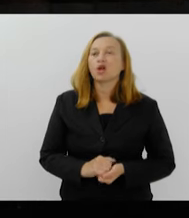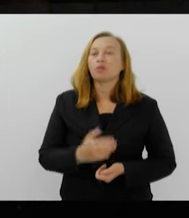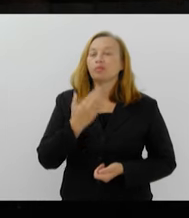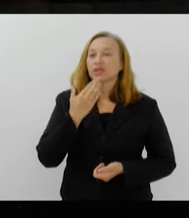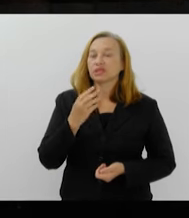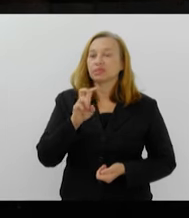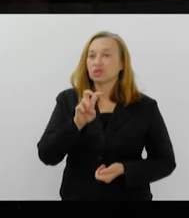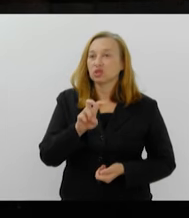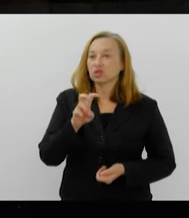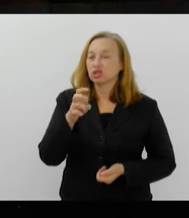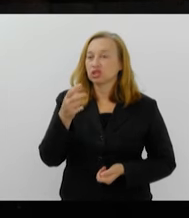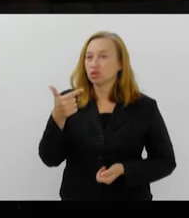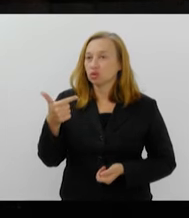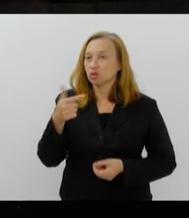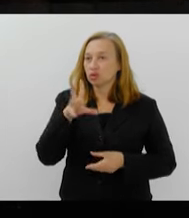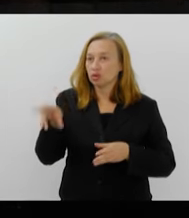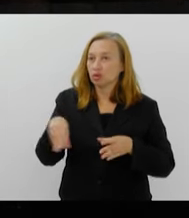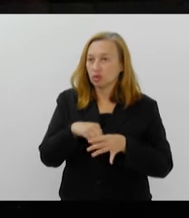52.